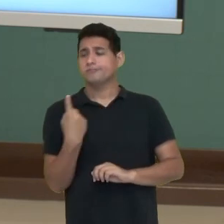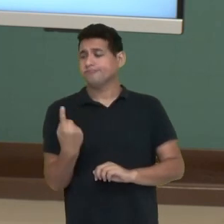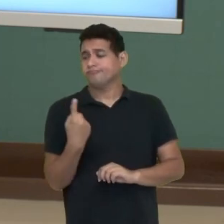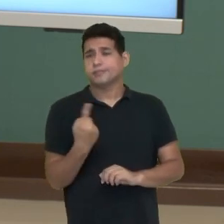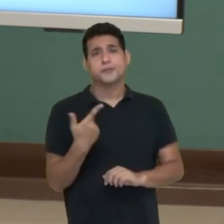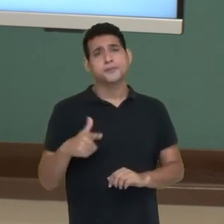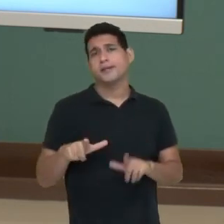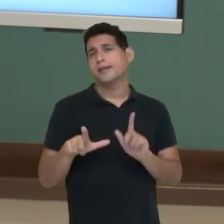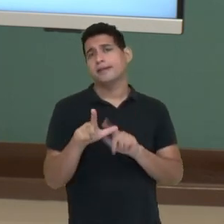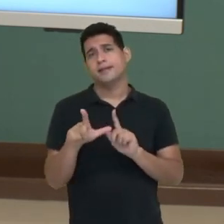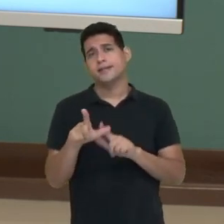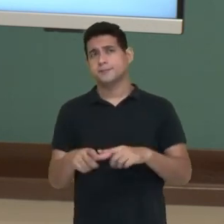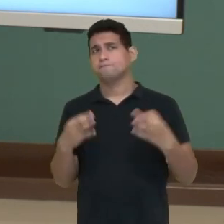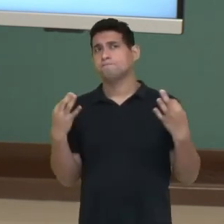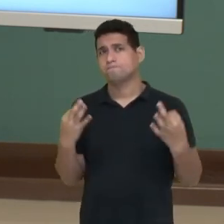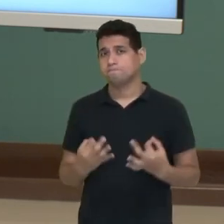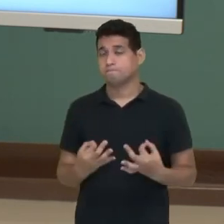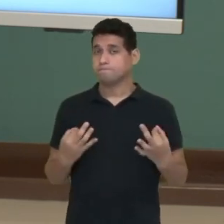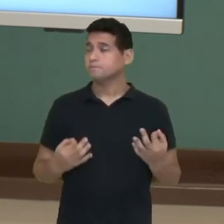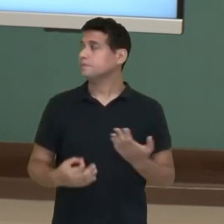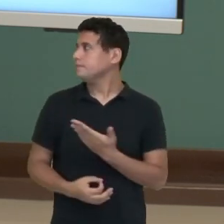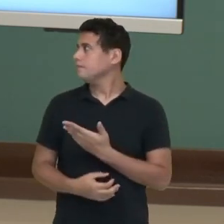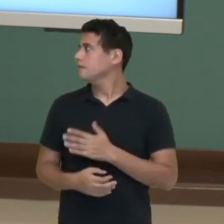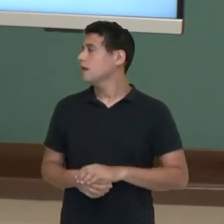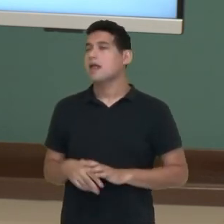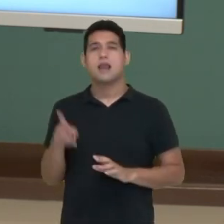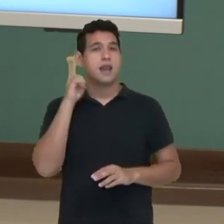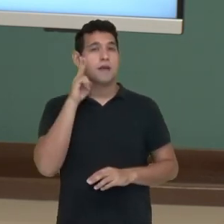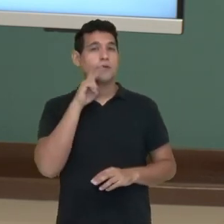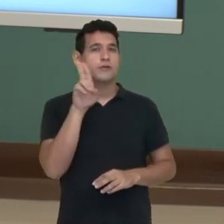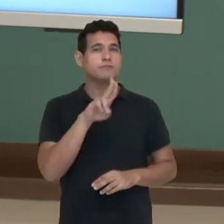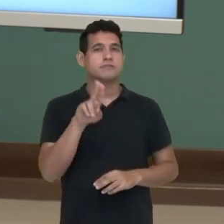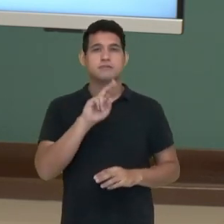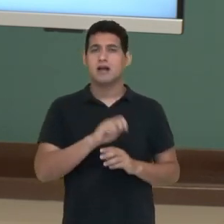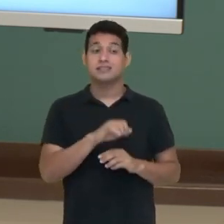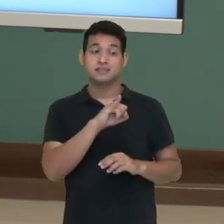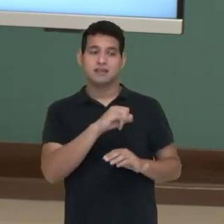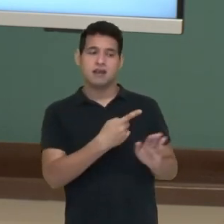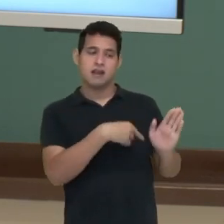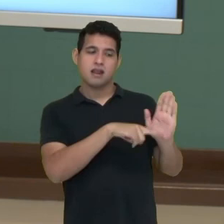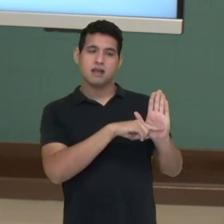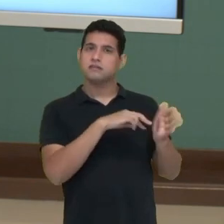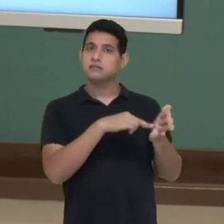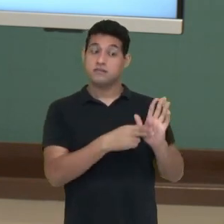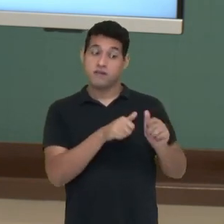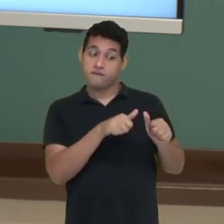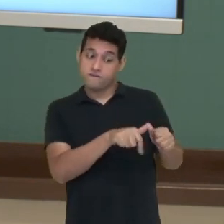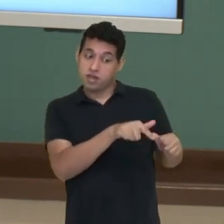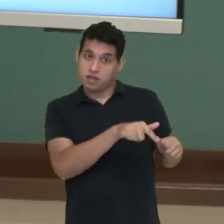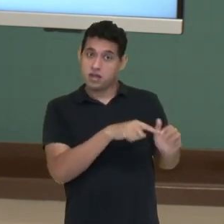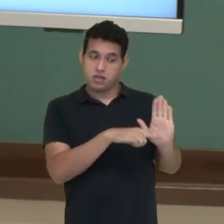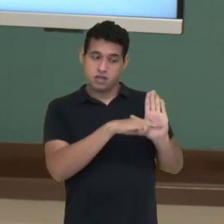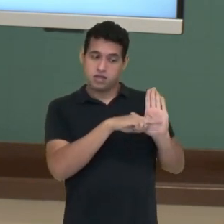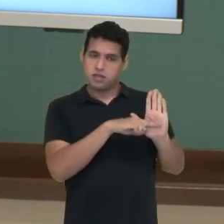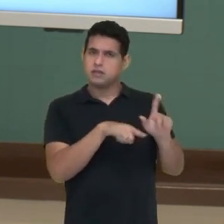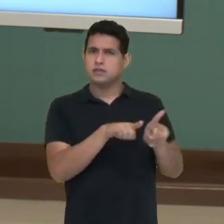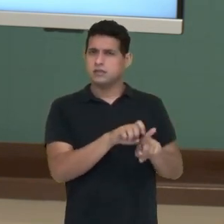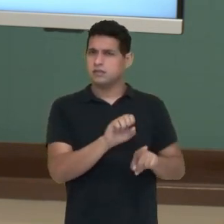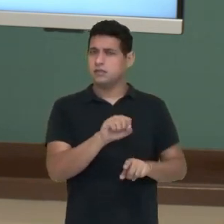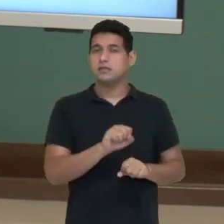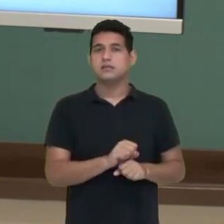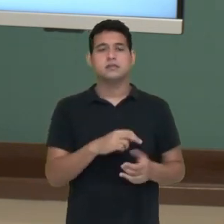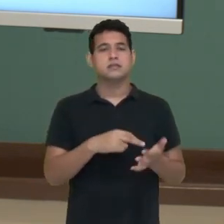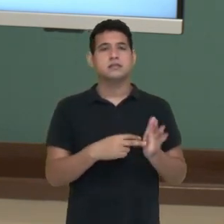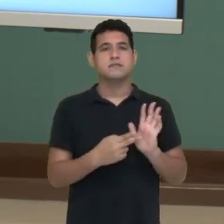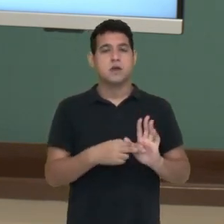sem letra. Exatamente nele, ok? Lembra de pegar o sinal, se ele for negativo, é lá nesse ponto negativo que